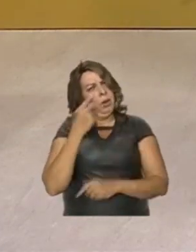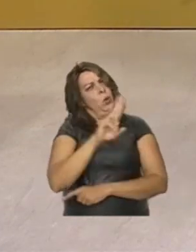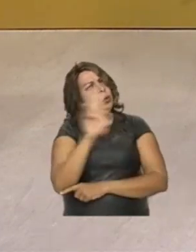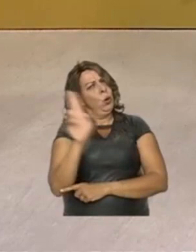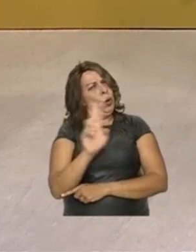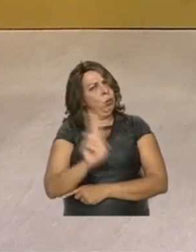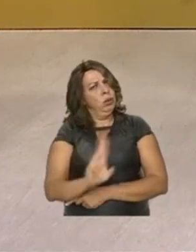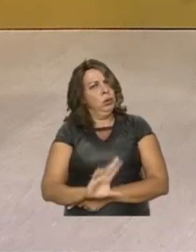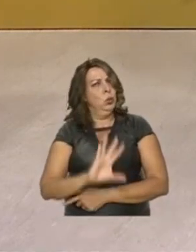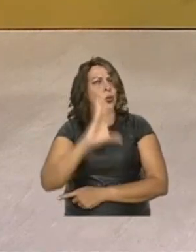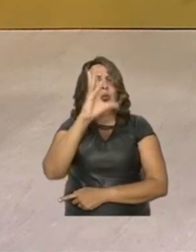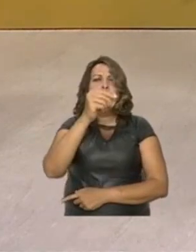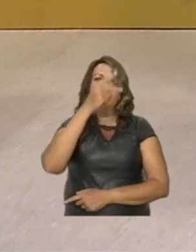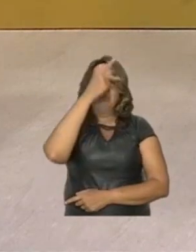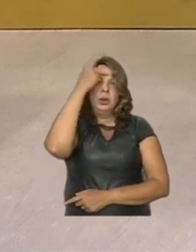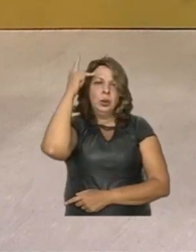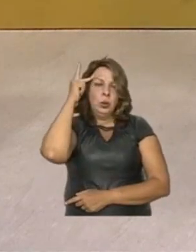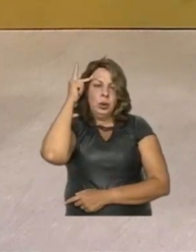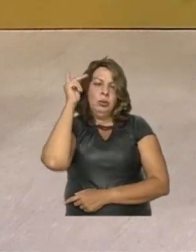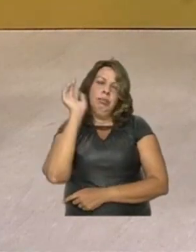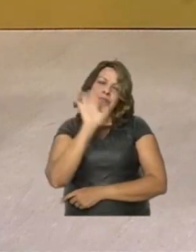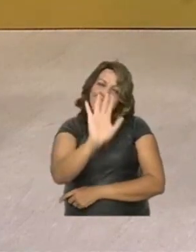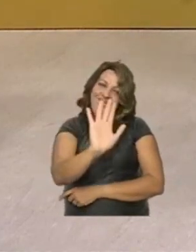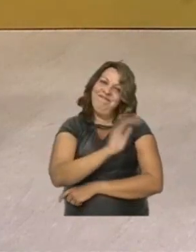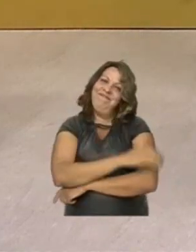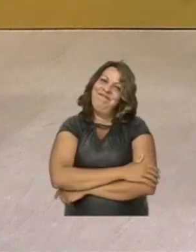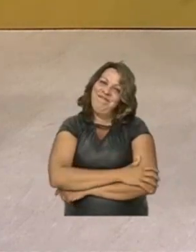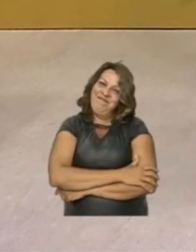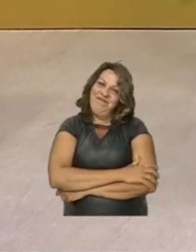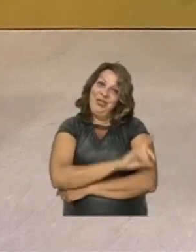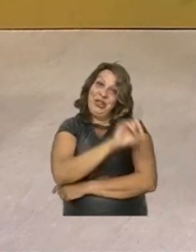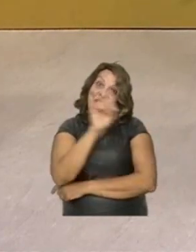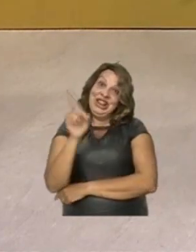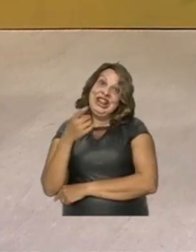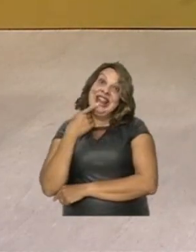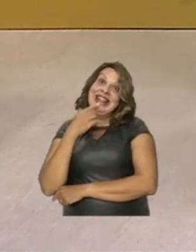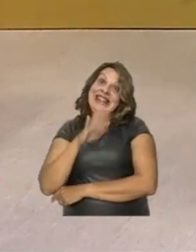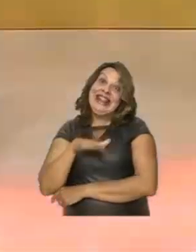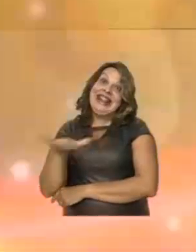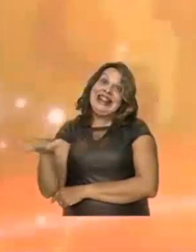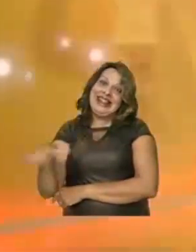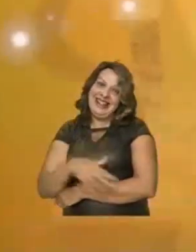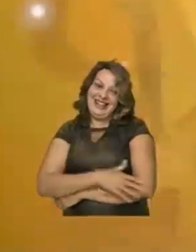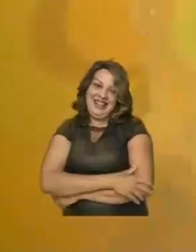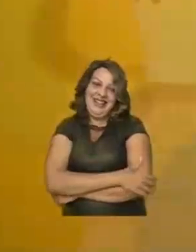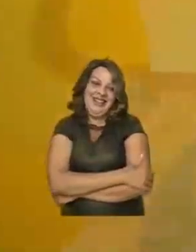o resultado geral aí da premiação do nosso especial Dia das Crianças. Simbora!